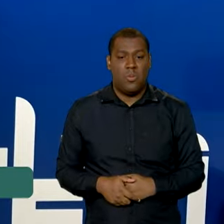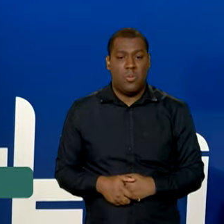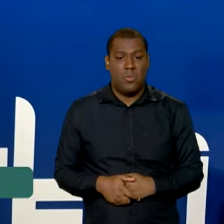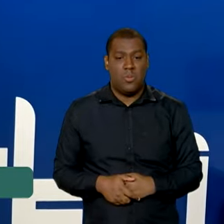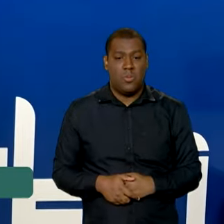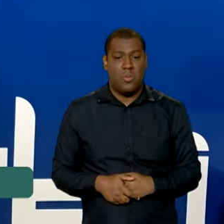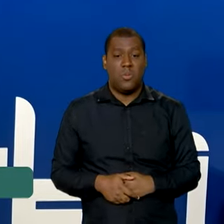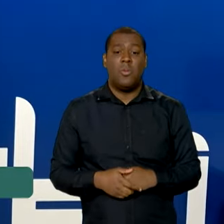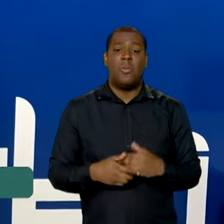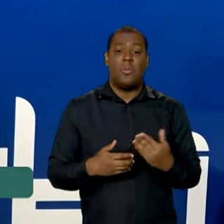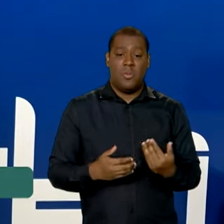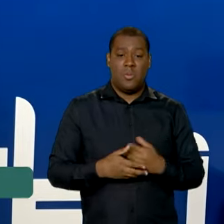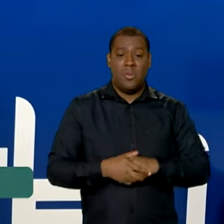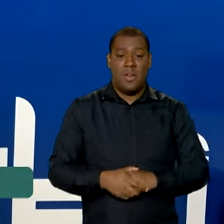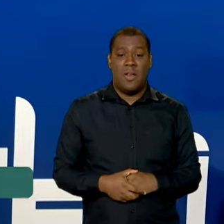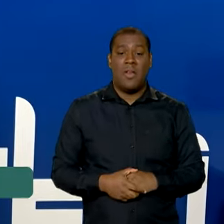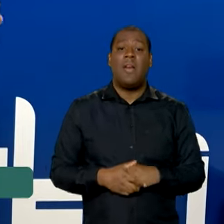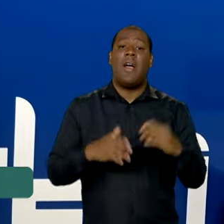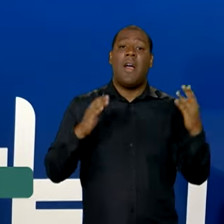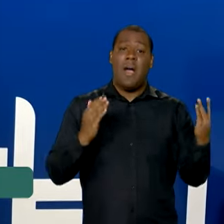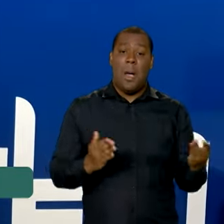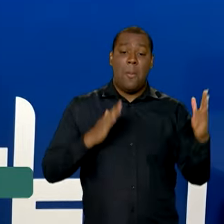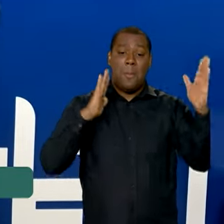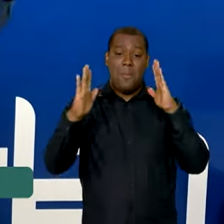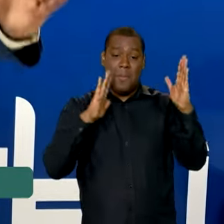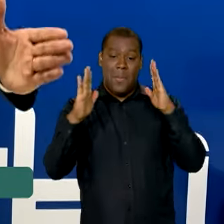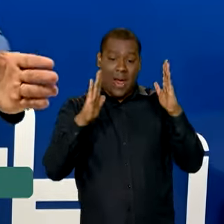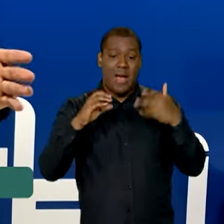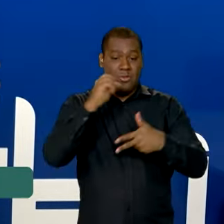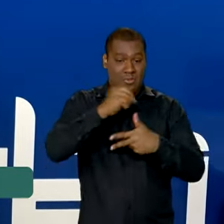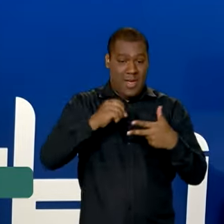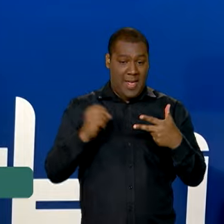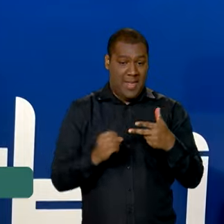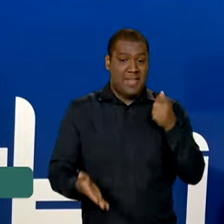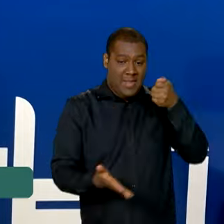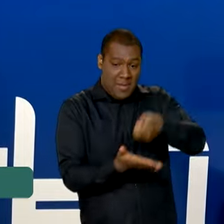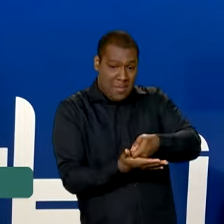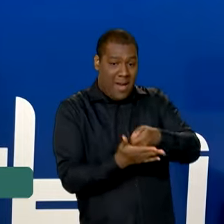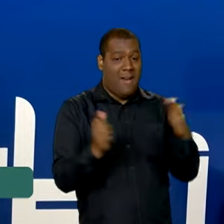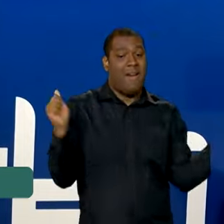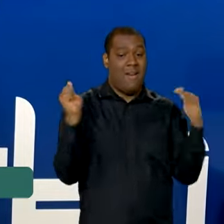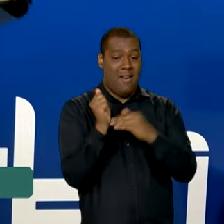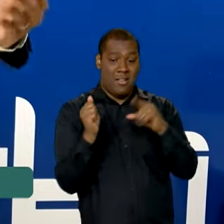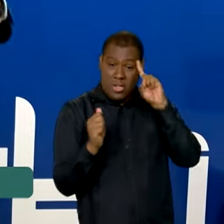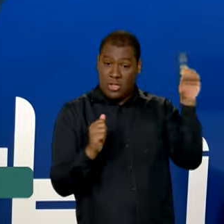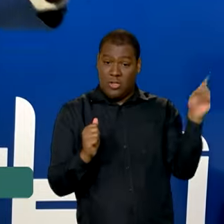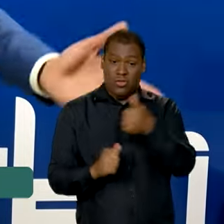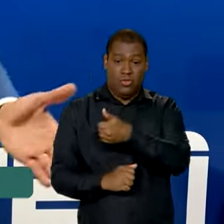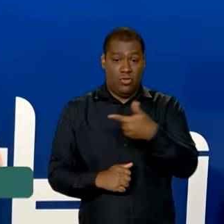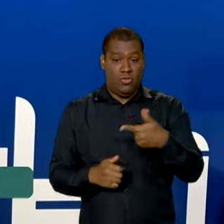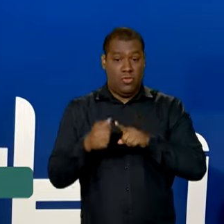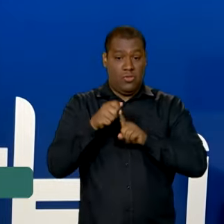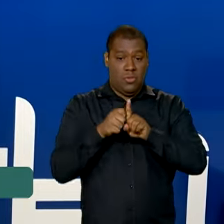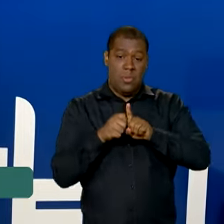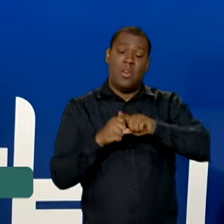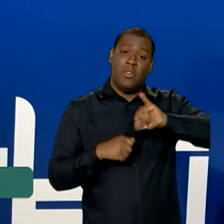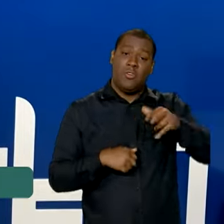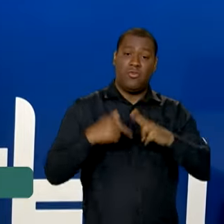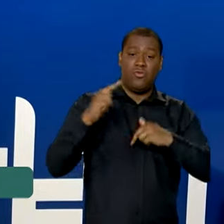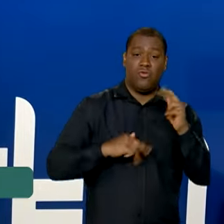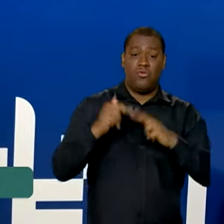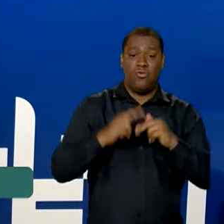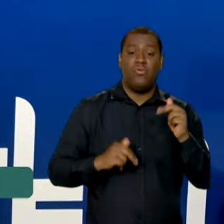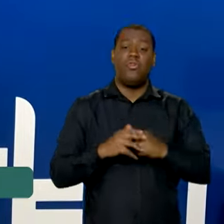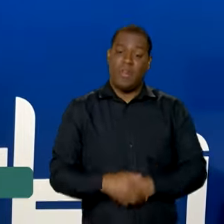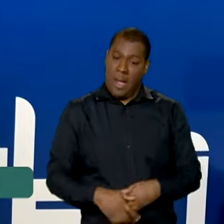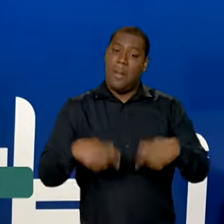o pagamento pode ser feito até o Dia dos Namorados, dia 12 de junho. Então, pague a sua inscrição, nesse caso você não seja isento, para confirmar